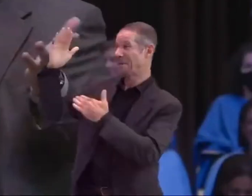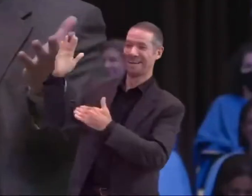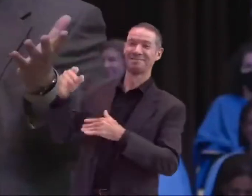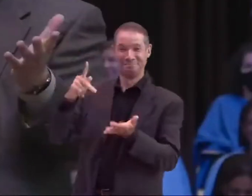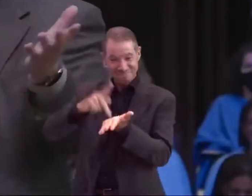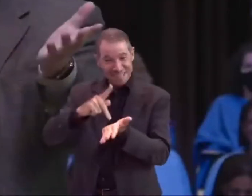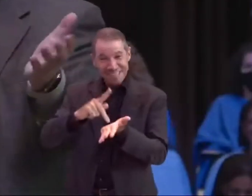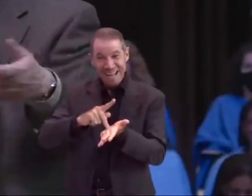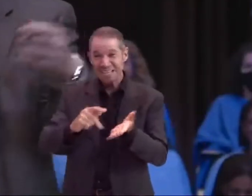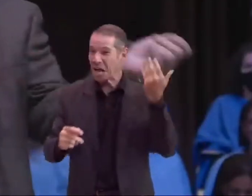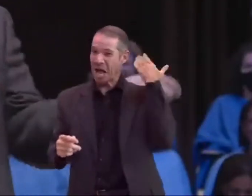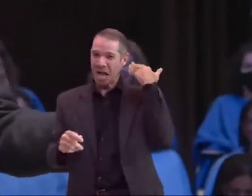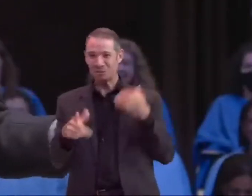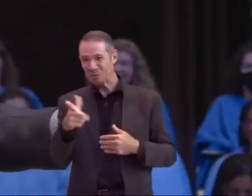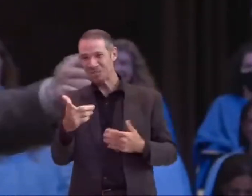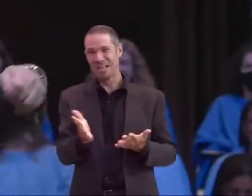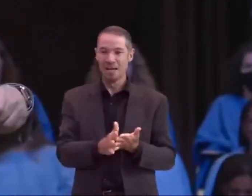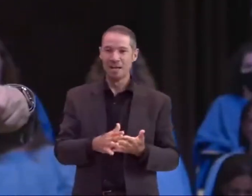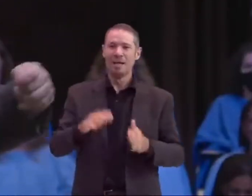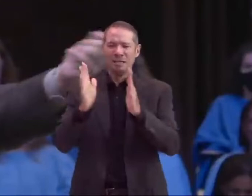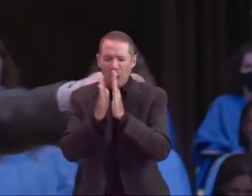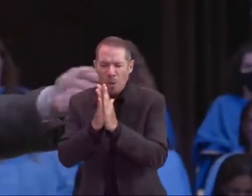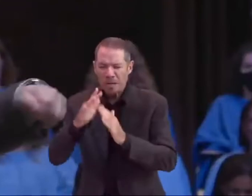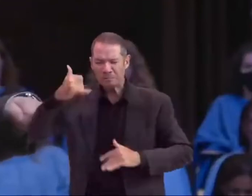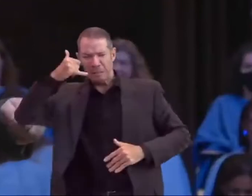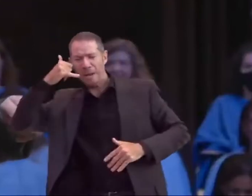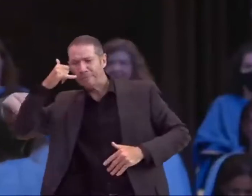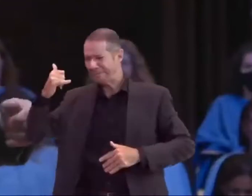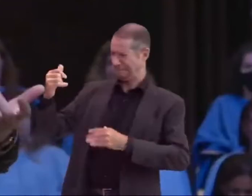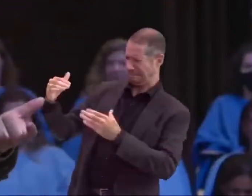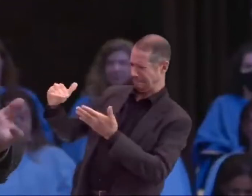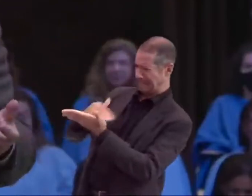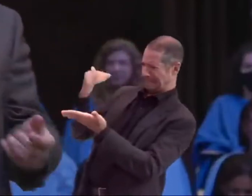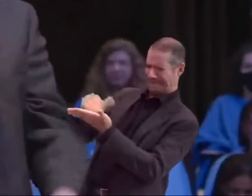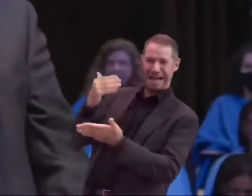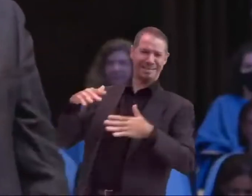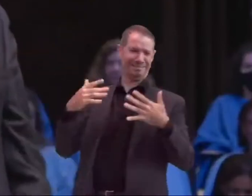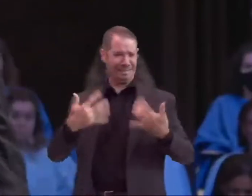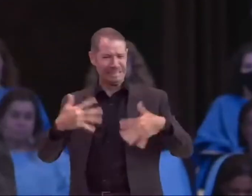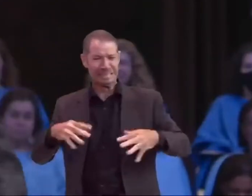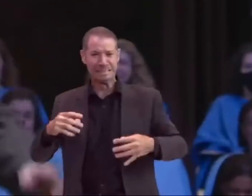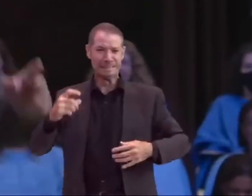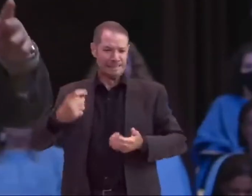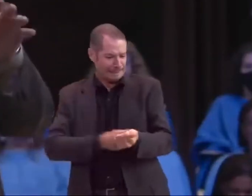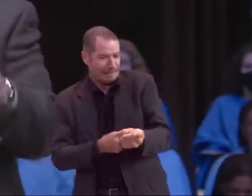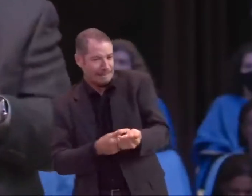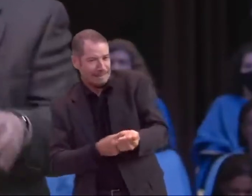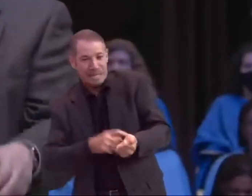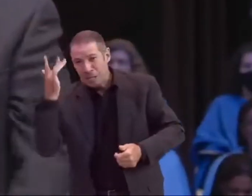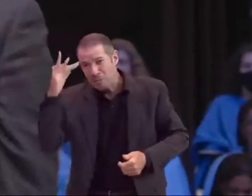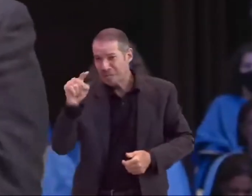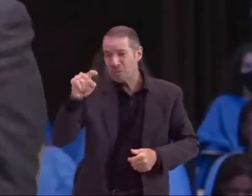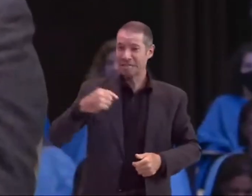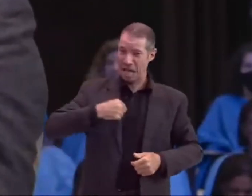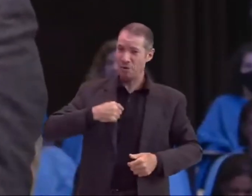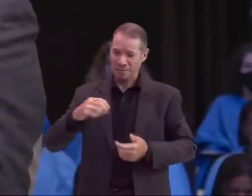é verdade? Que às vezes você está orando, eu toco o celular, manda mensagem, isso e aquilo, né? E a gente fica nervoso. Eu não sei se você fica, mas